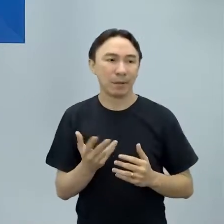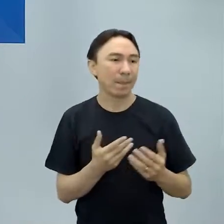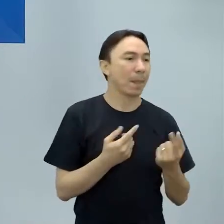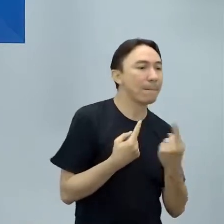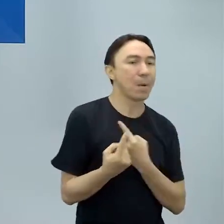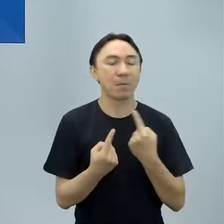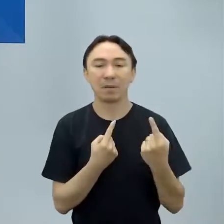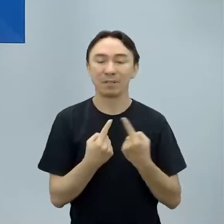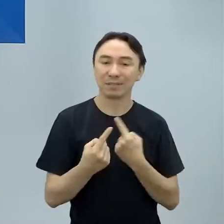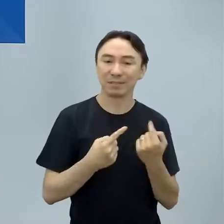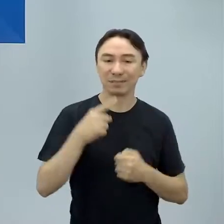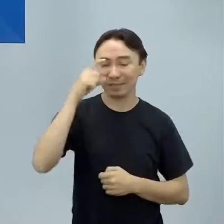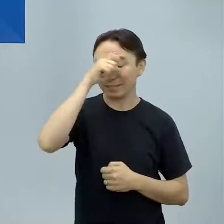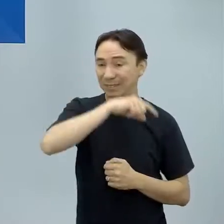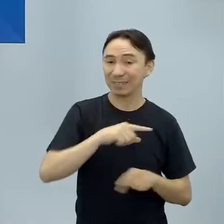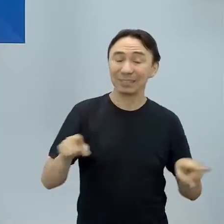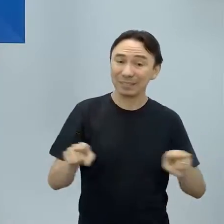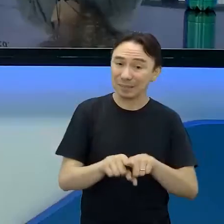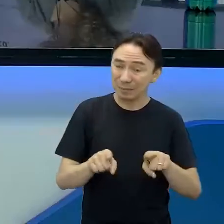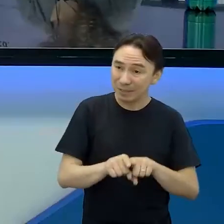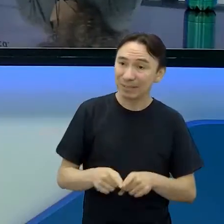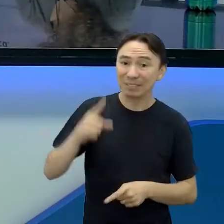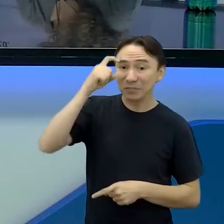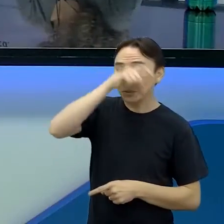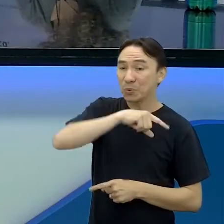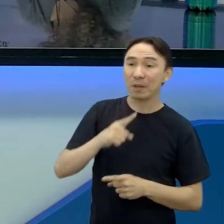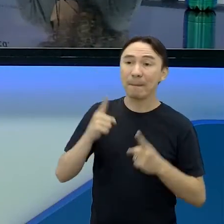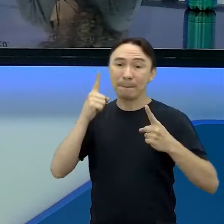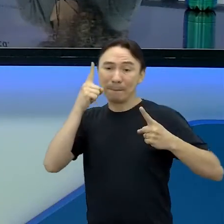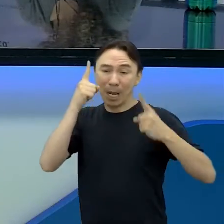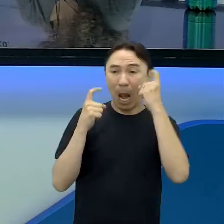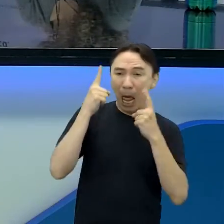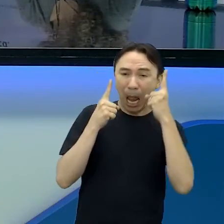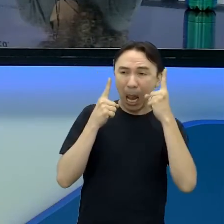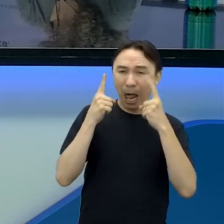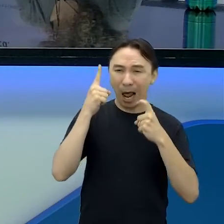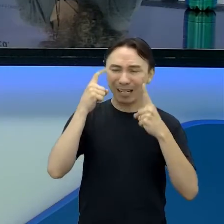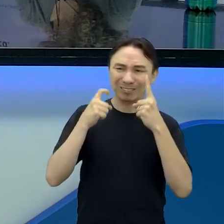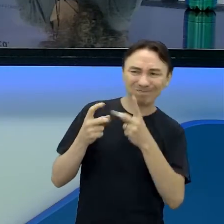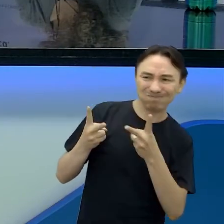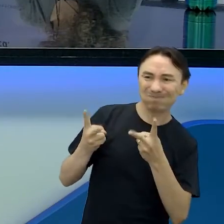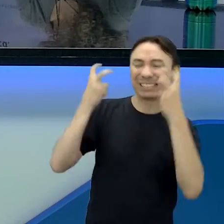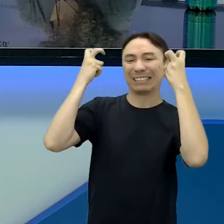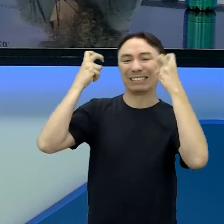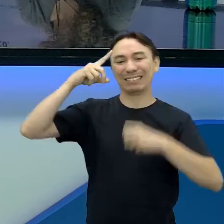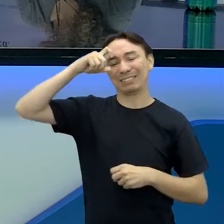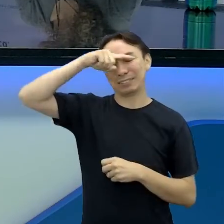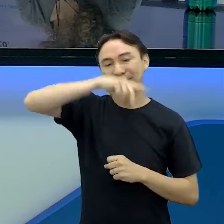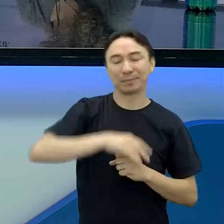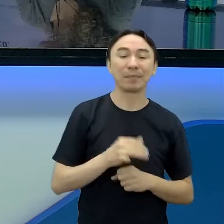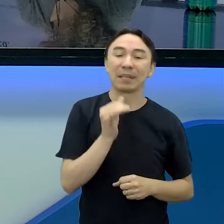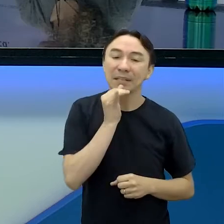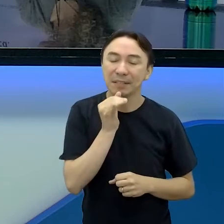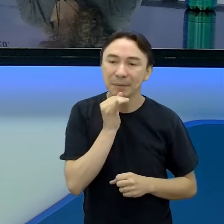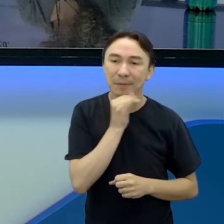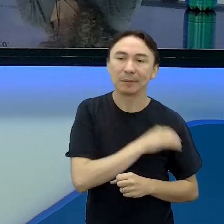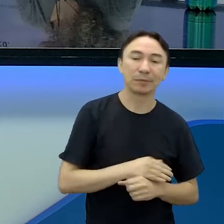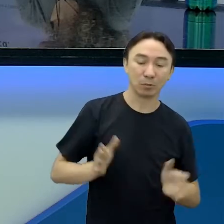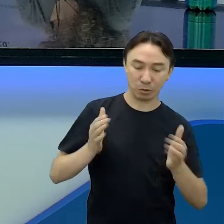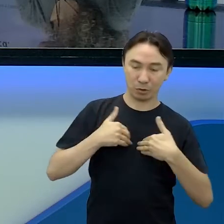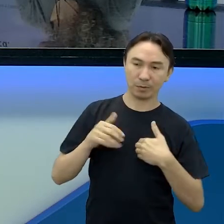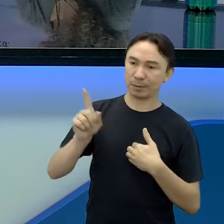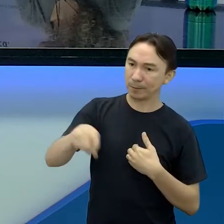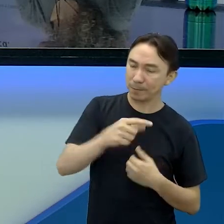de reconhecimento de expressões faciais. Então, se você vai, por exemplo, brigar com um autista, né, chamar a atenção